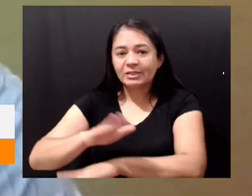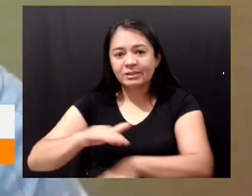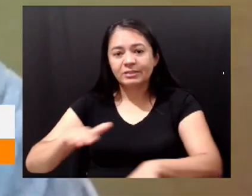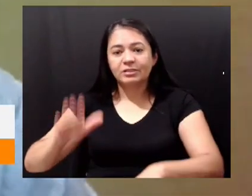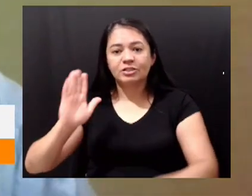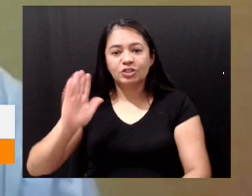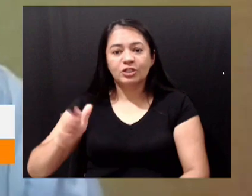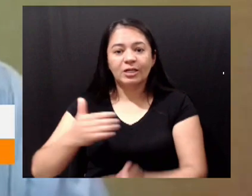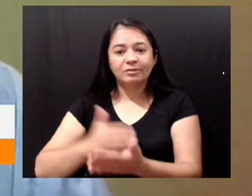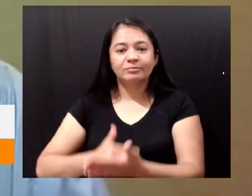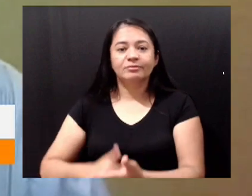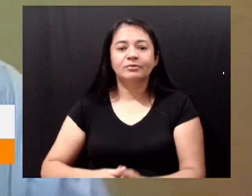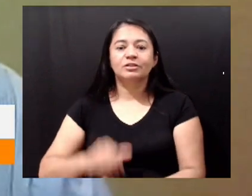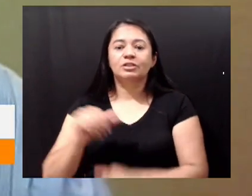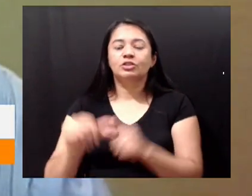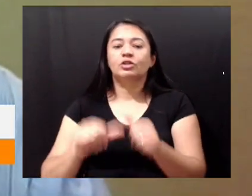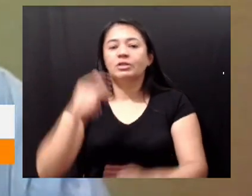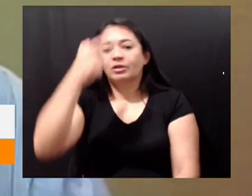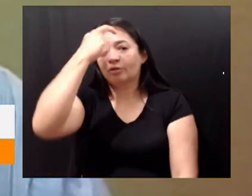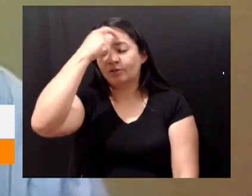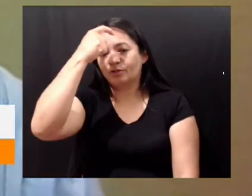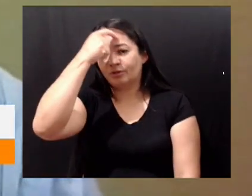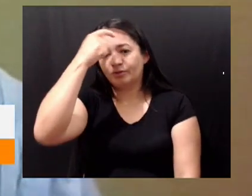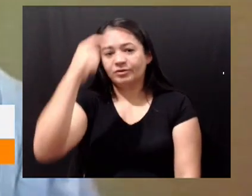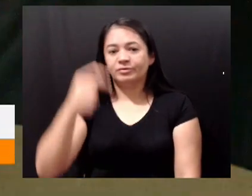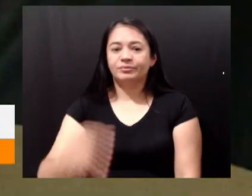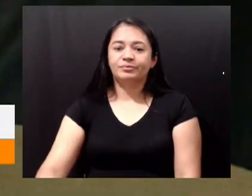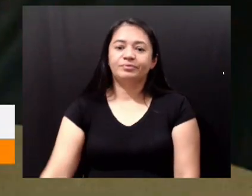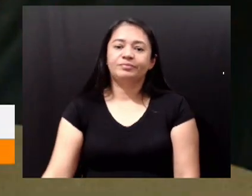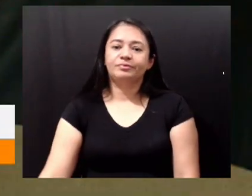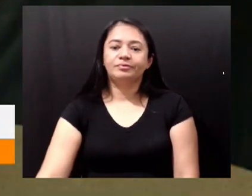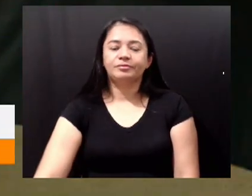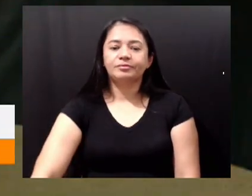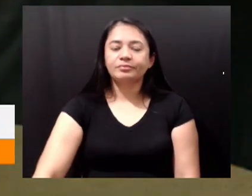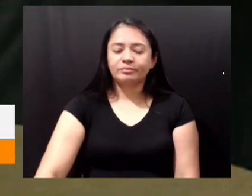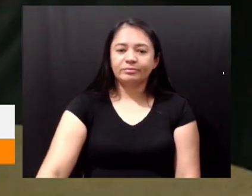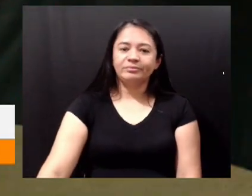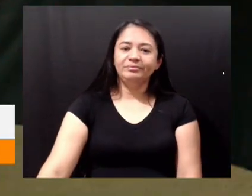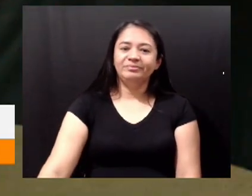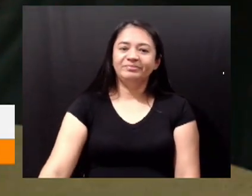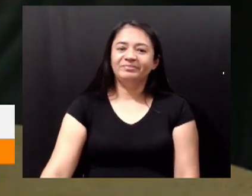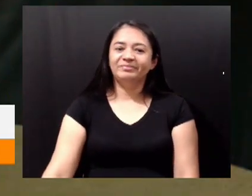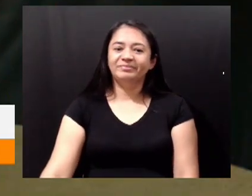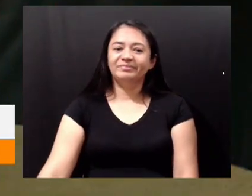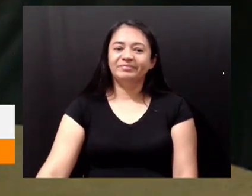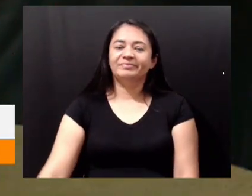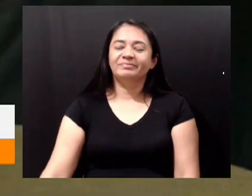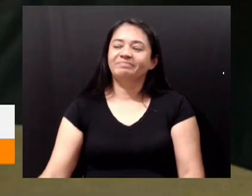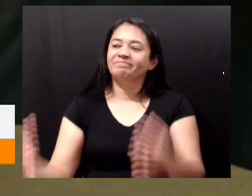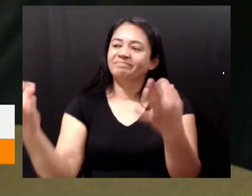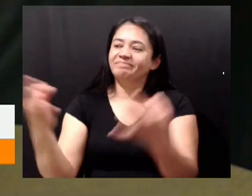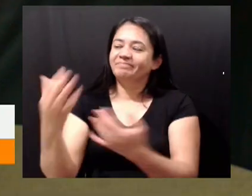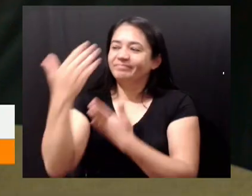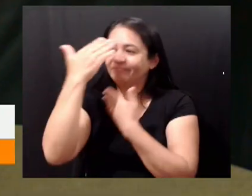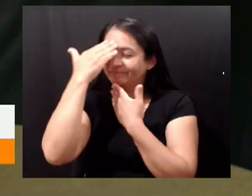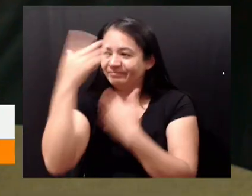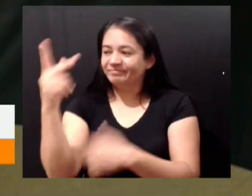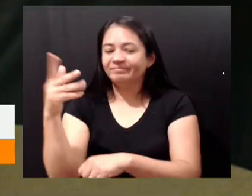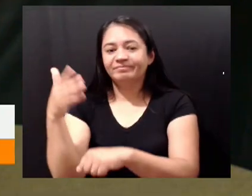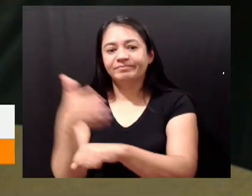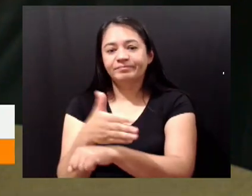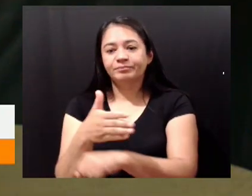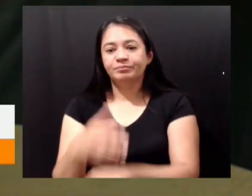tornarem mais conscientes com relação à medicação. É isso aí, obrigado. Perfeito, perfeito, Rogério. Obrigada pela sua participação. Doutora Karina